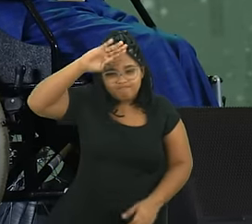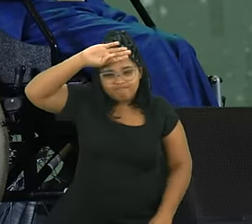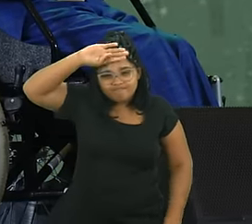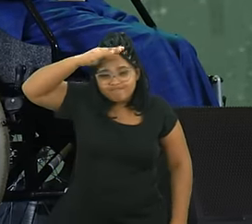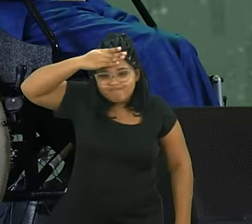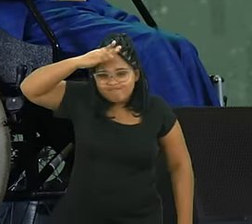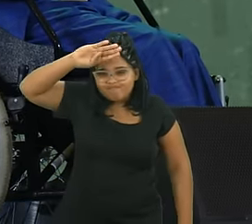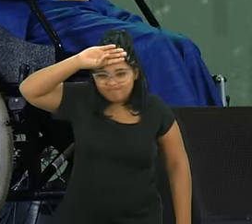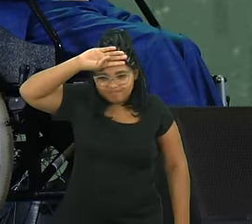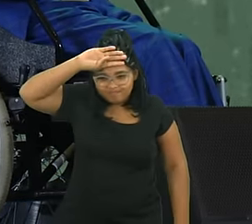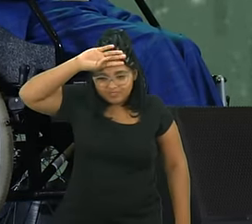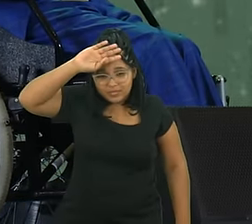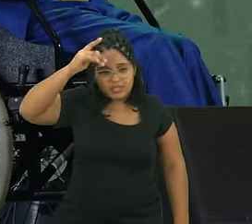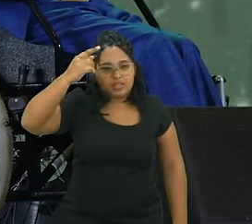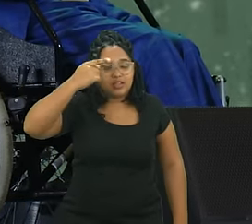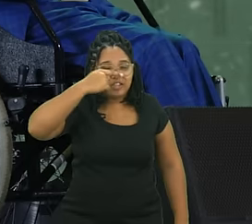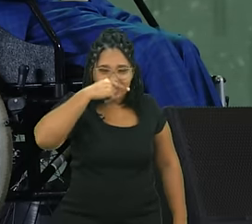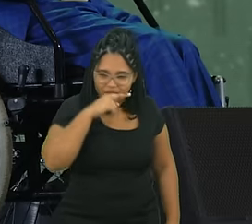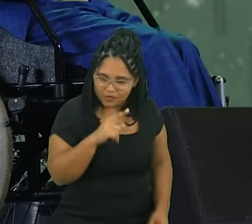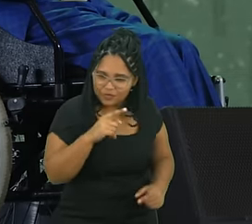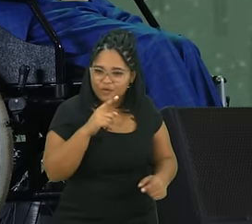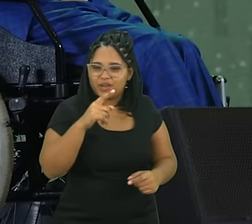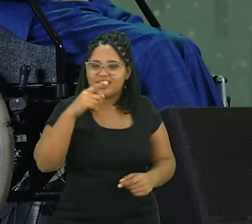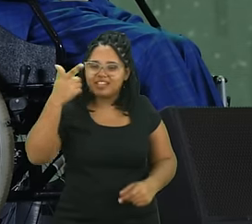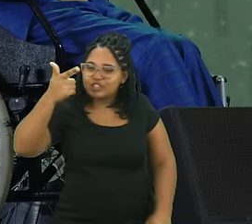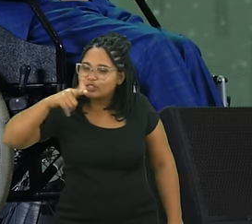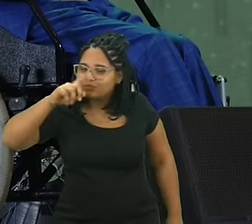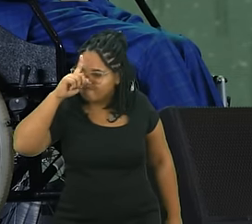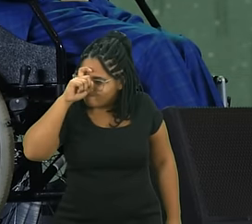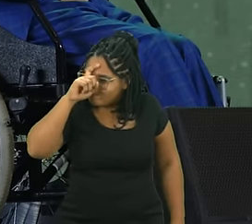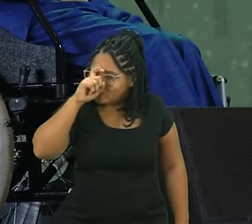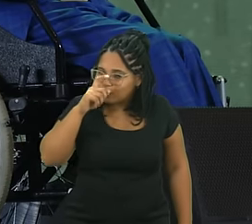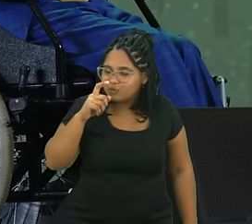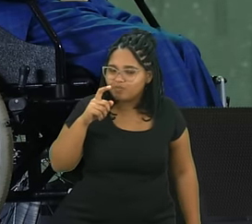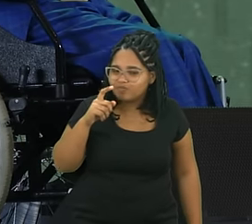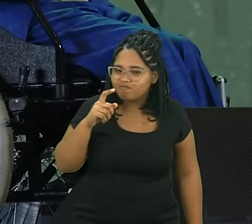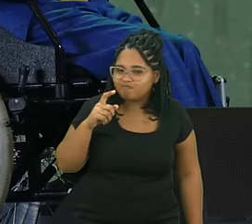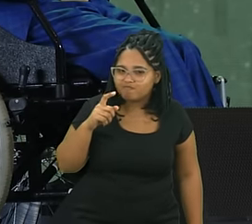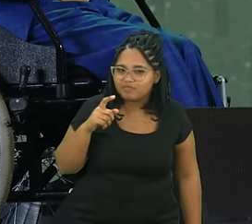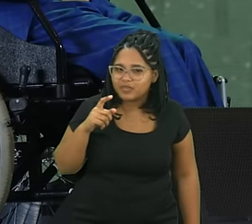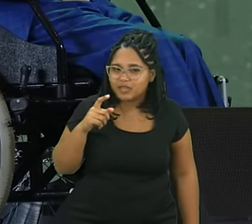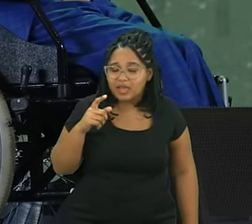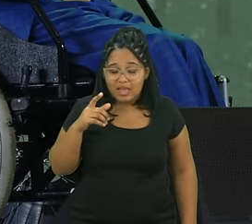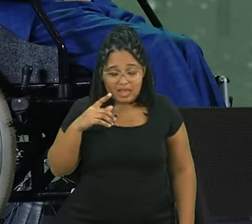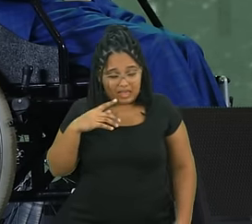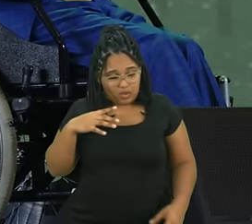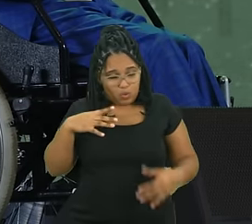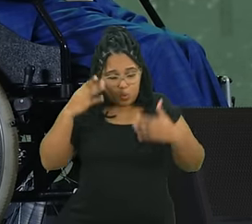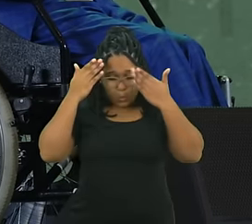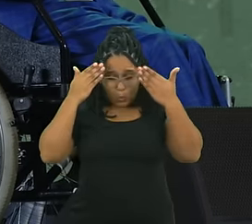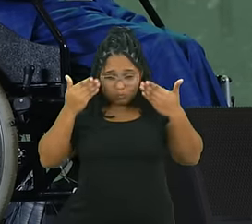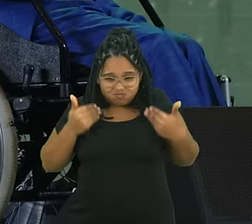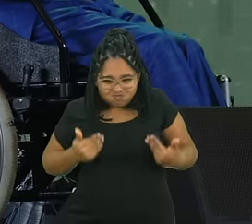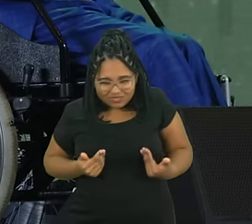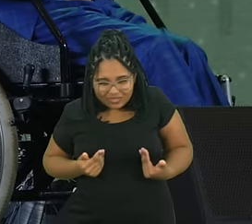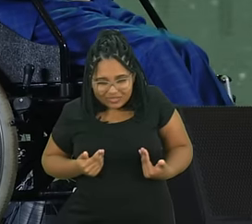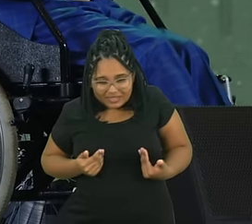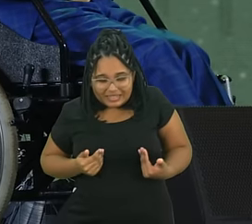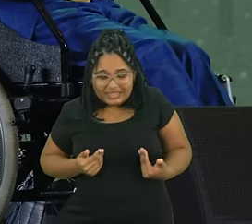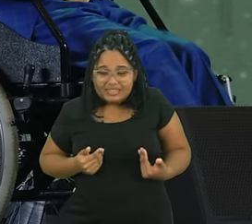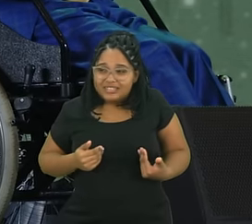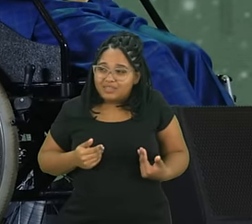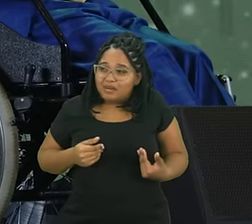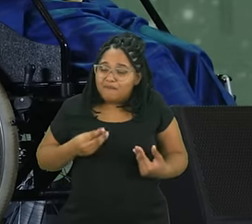ele volta para a UTI com pneumonia, porque o corpo dele estava muito debilitado devido à quimioterapia e